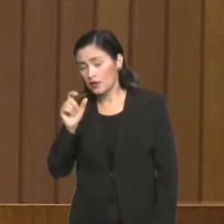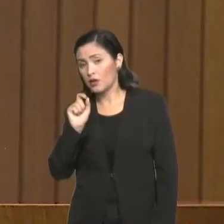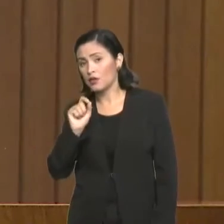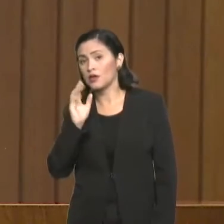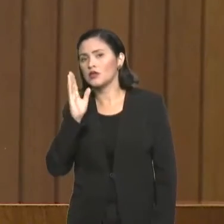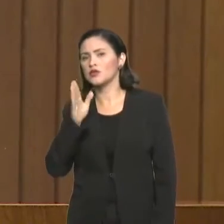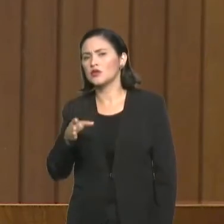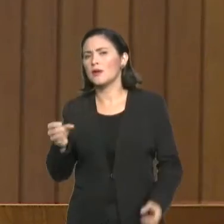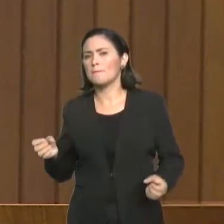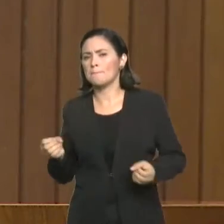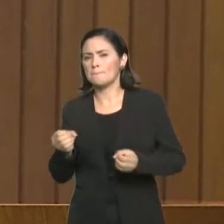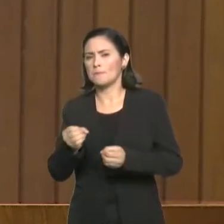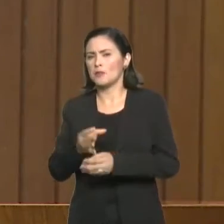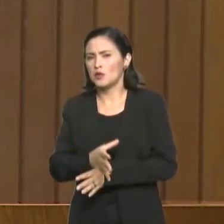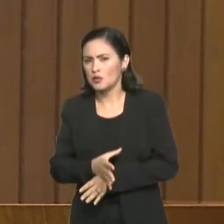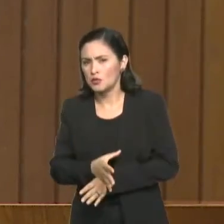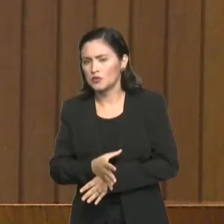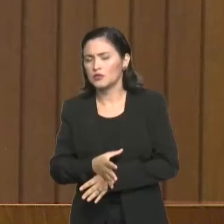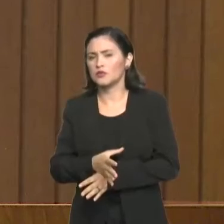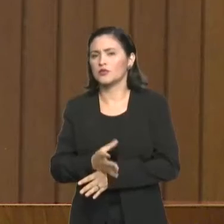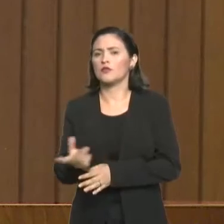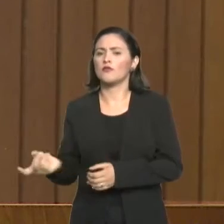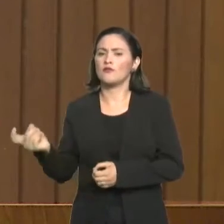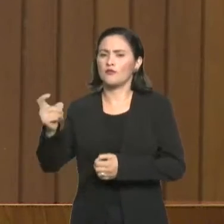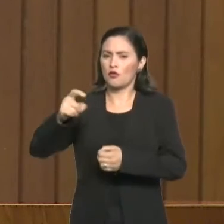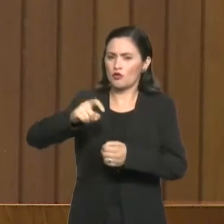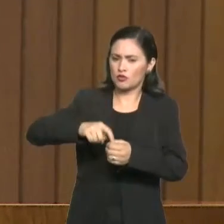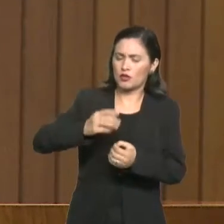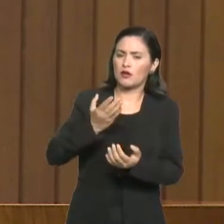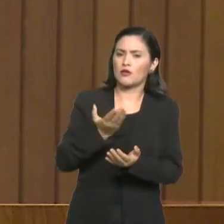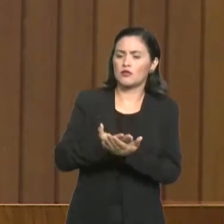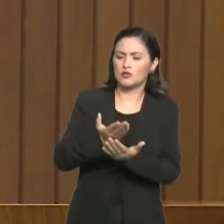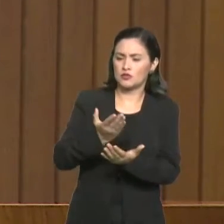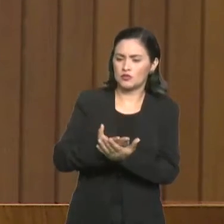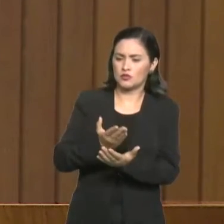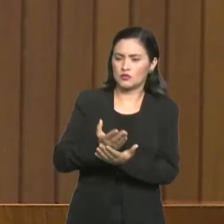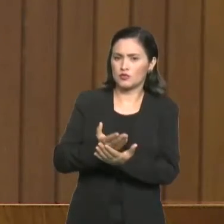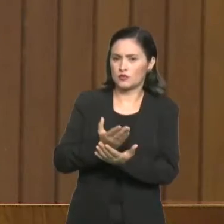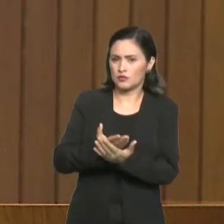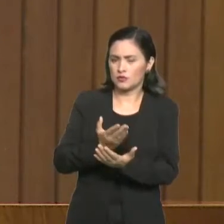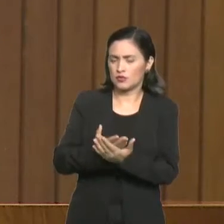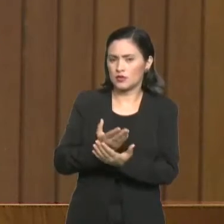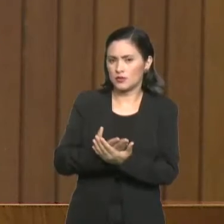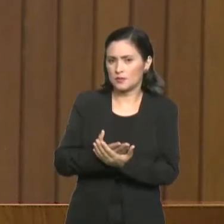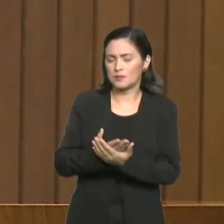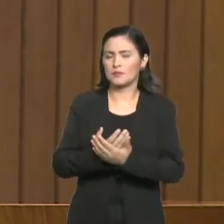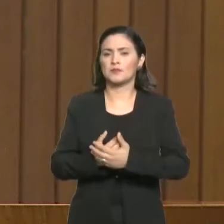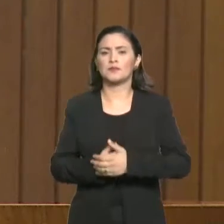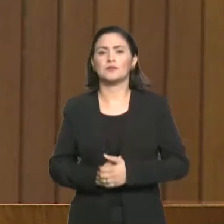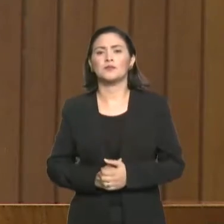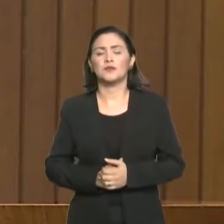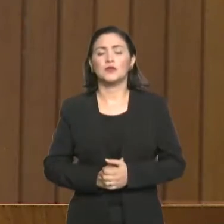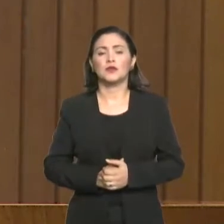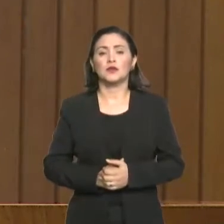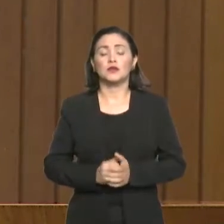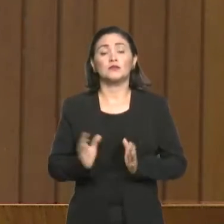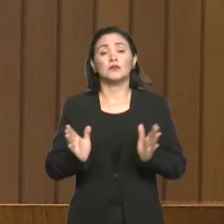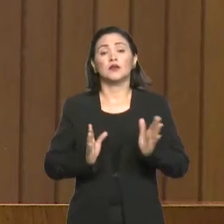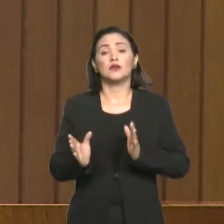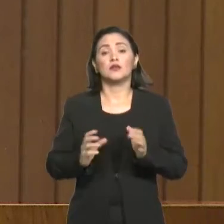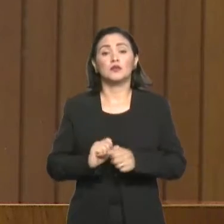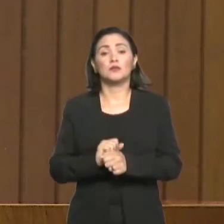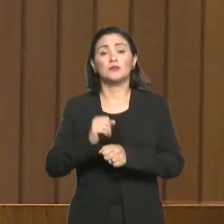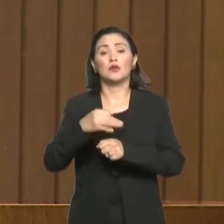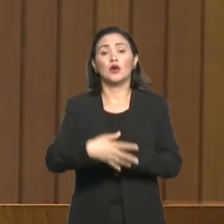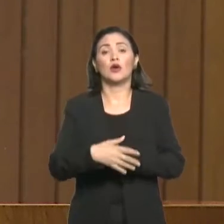para a retomada das aulas diante do estado de pandemia que nós estamos vivendo, mas o que